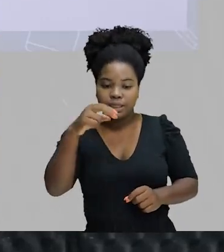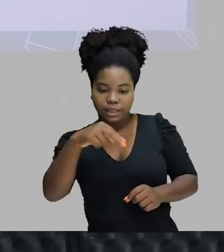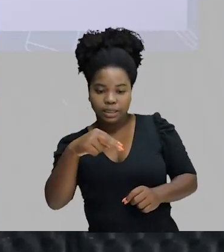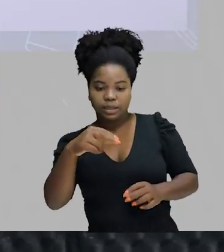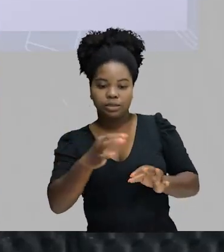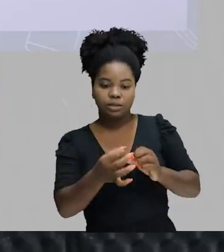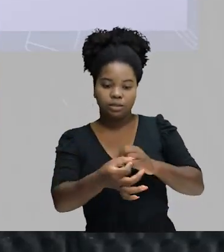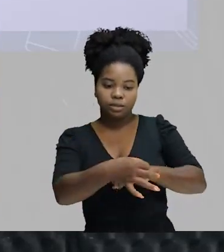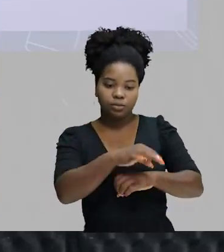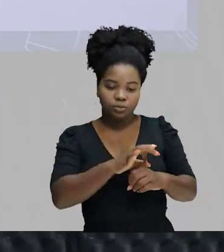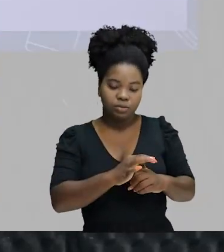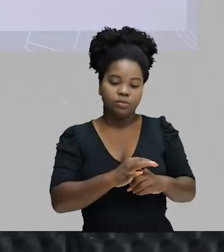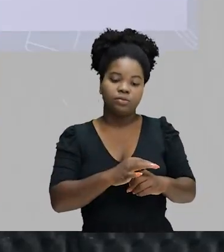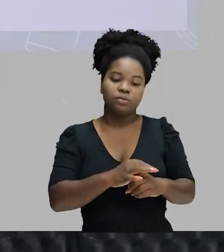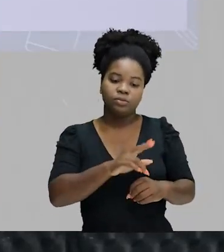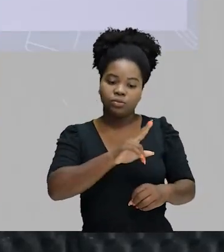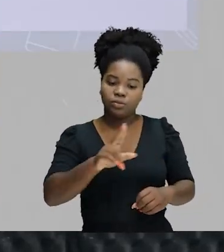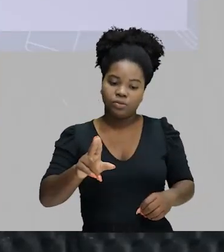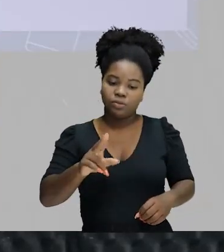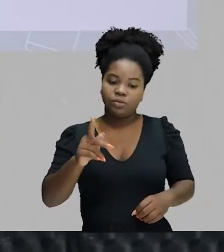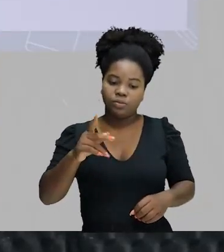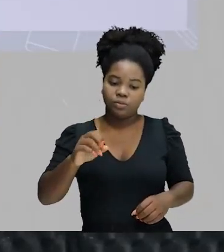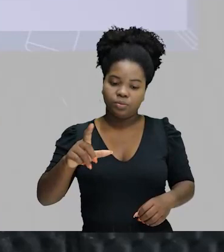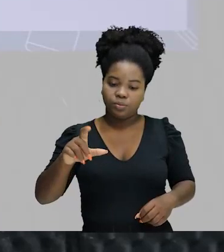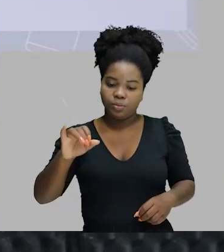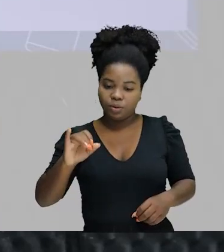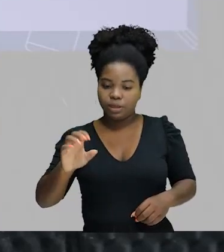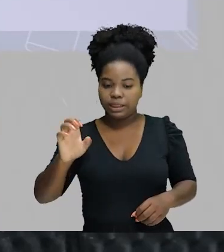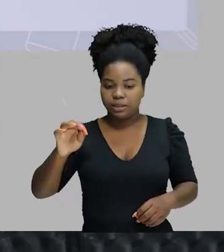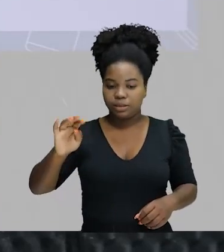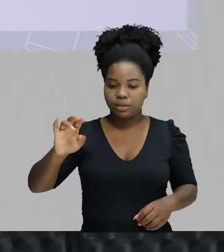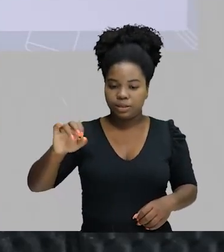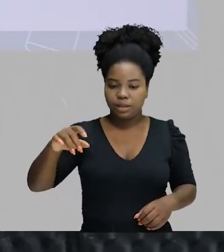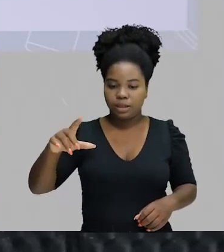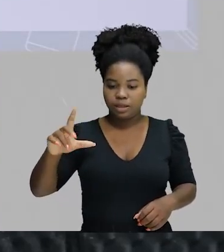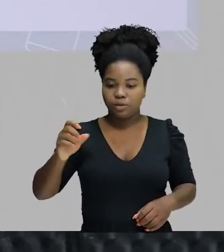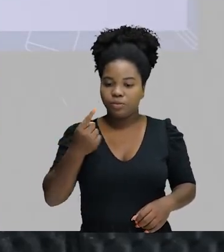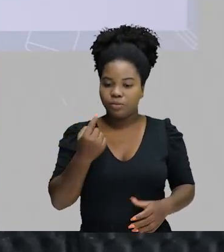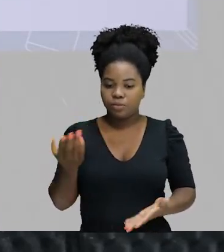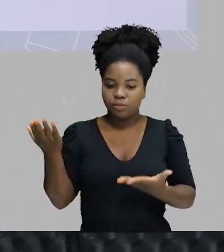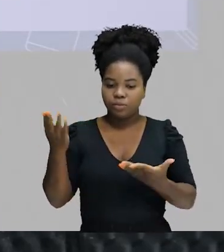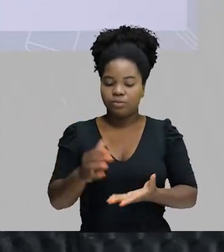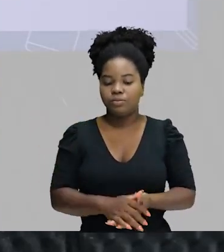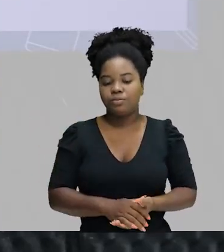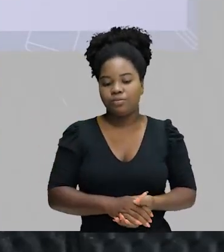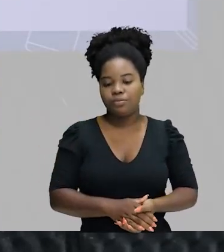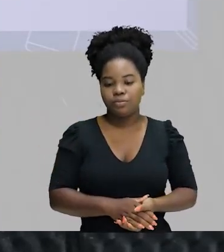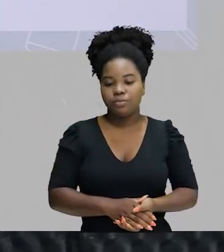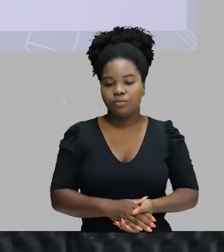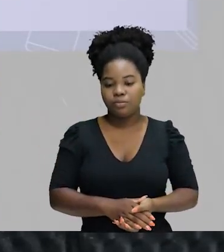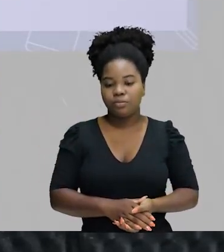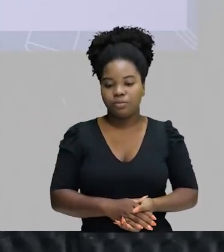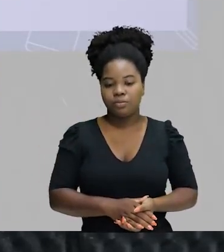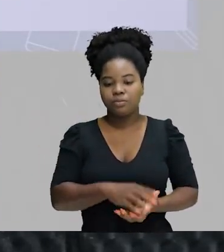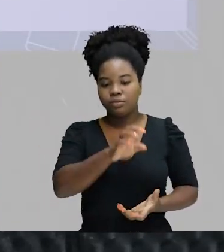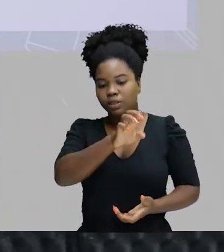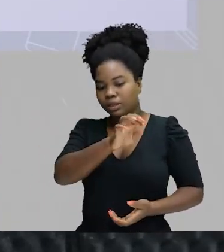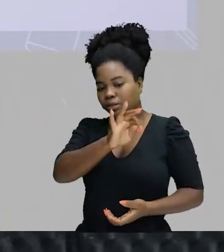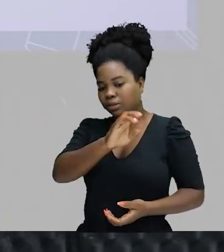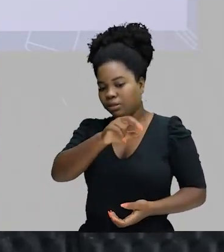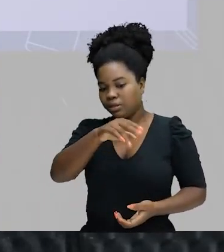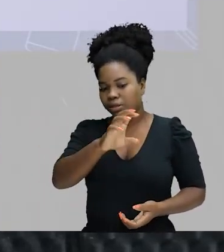de polietileno. O etileno vai ser um monômero, que seria a unidade